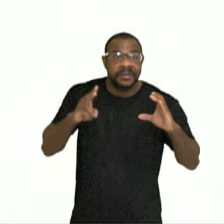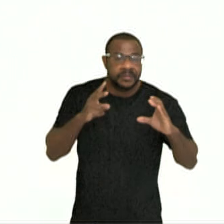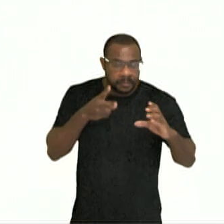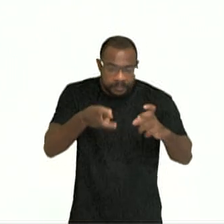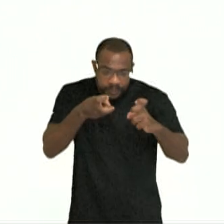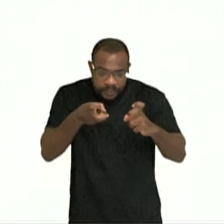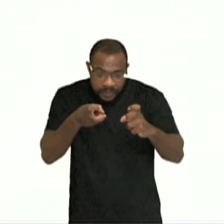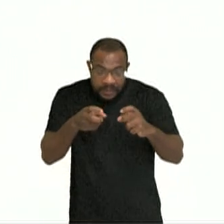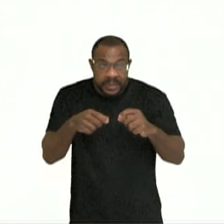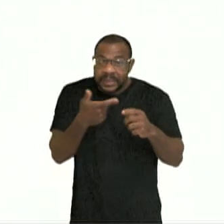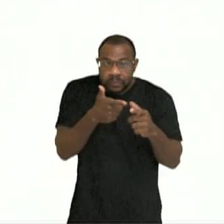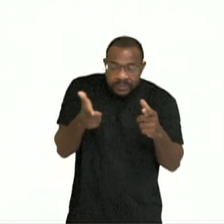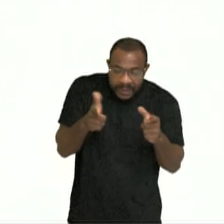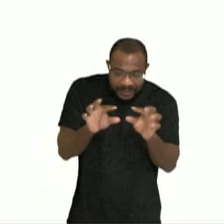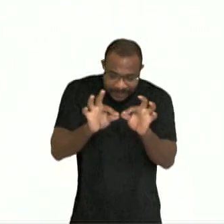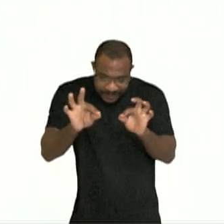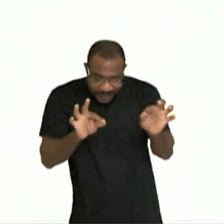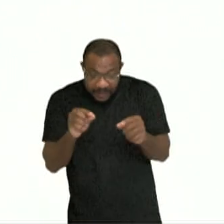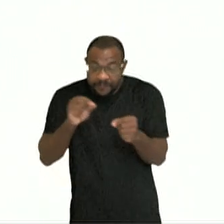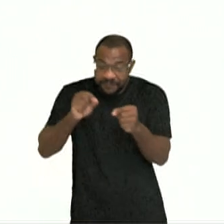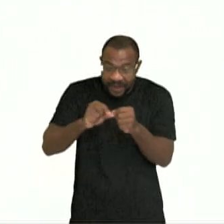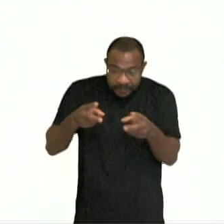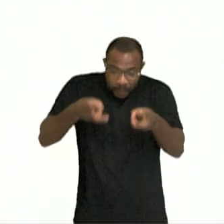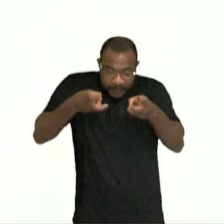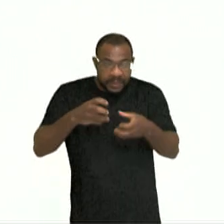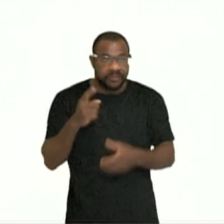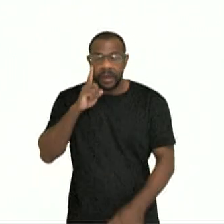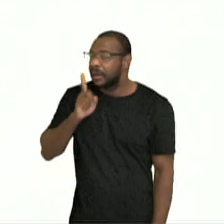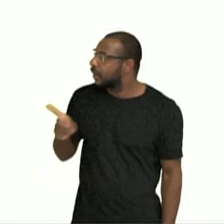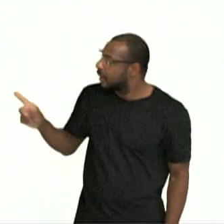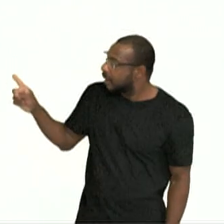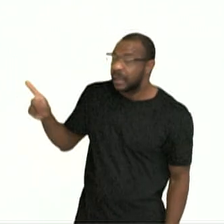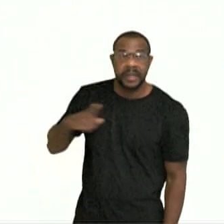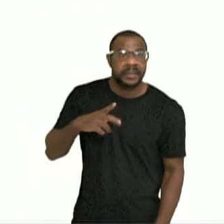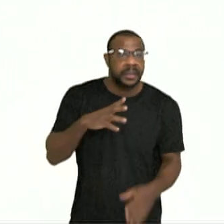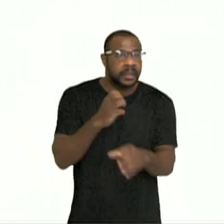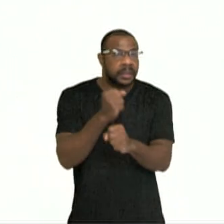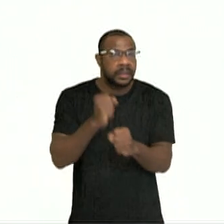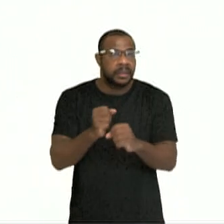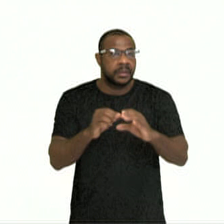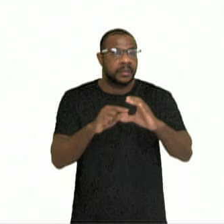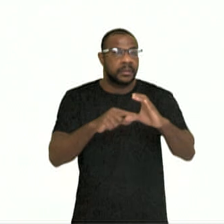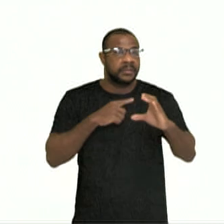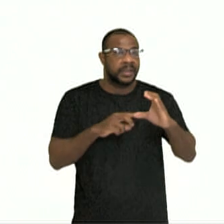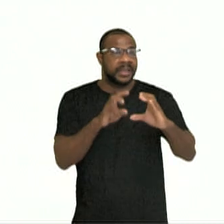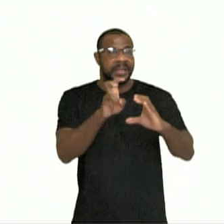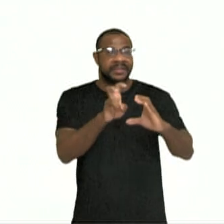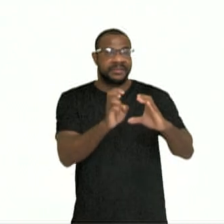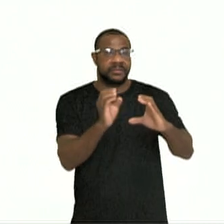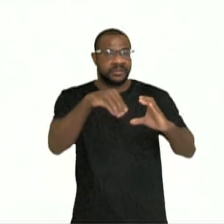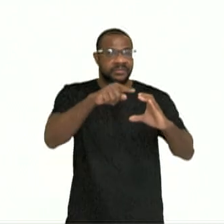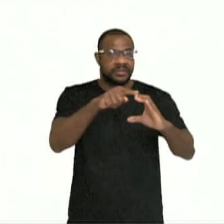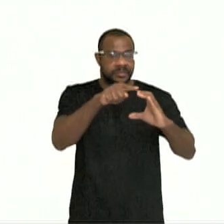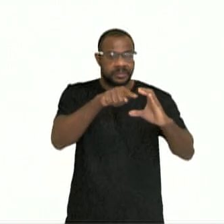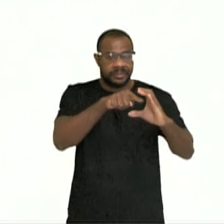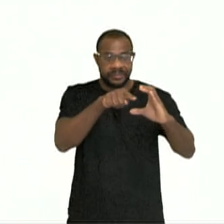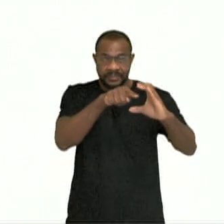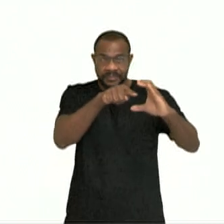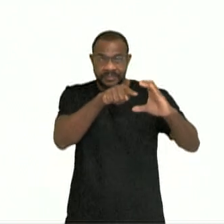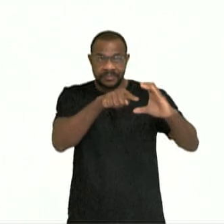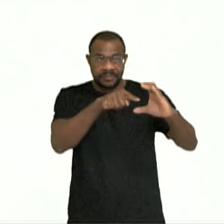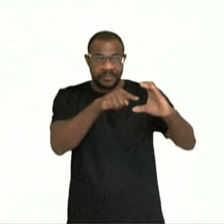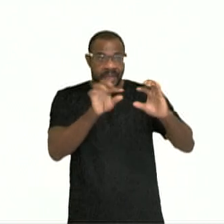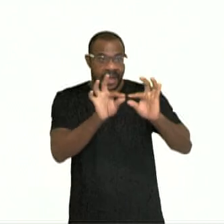não tem, faça um desenho para conseguir observar. Nós temos aqui, ó, a secção está a 5 centímetros. E a gente sabe